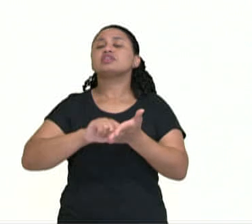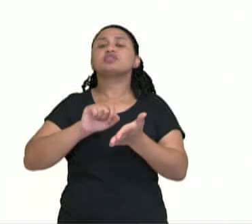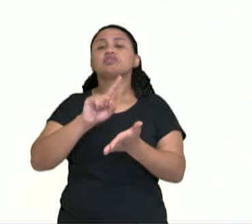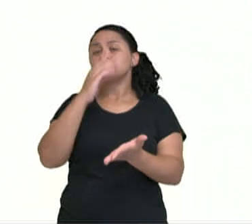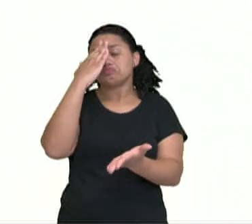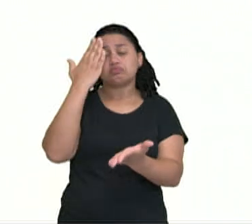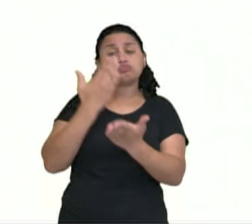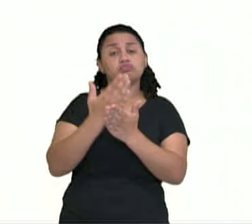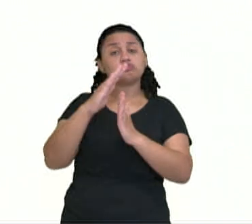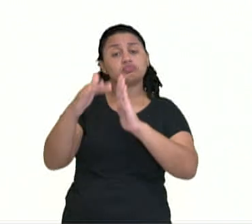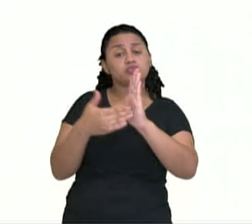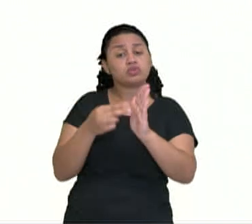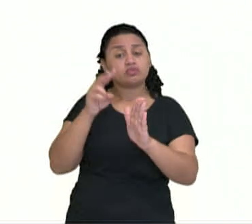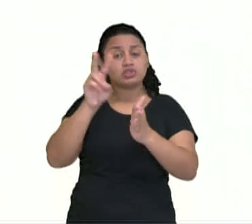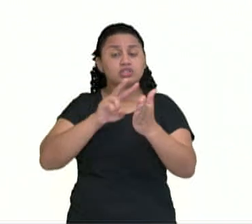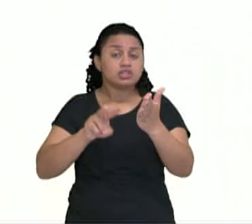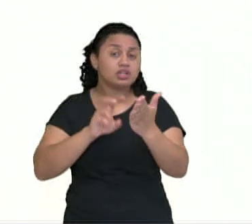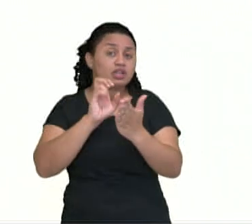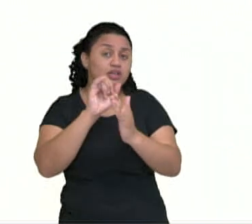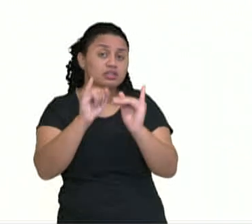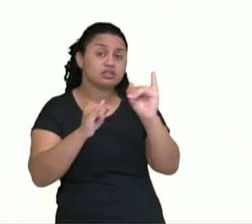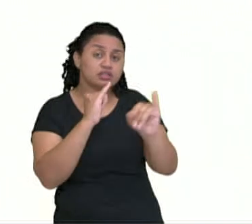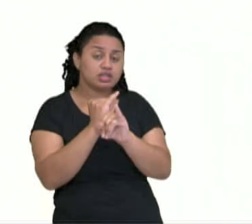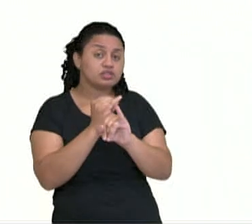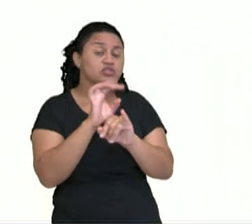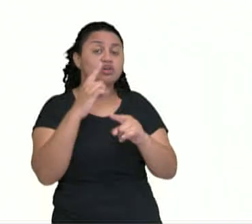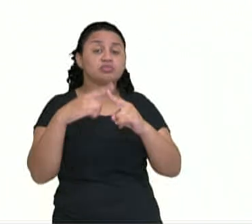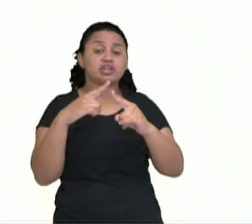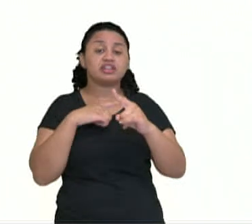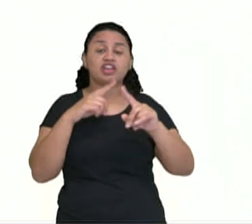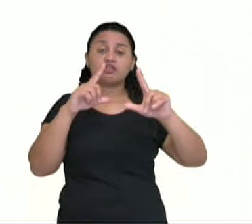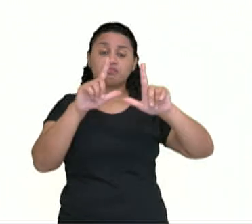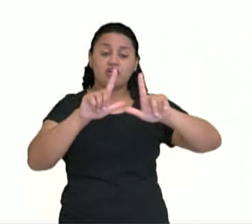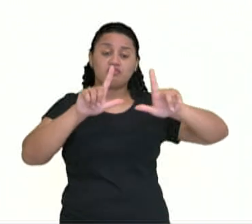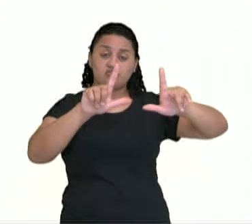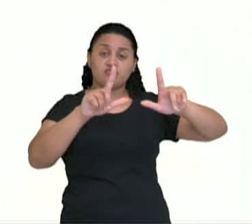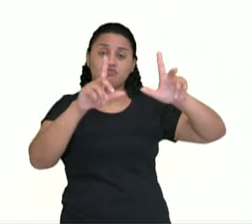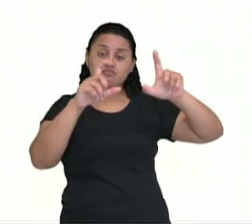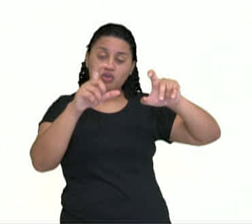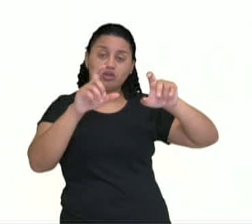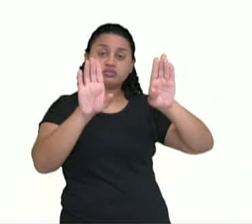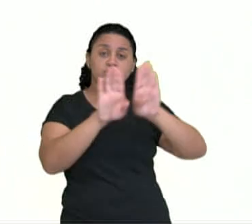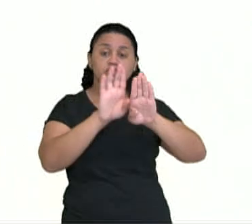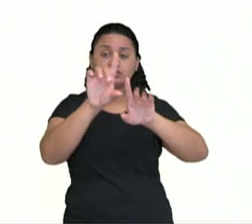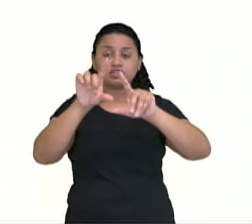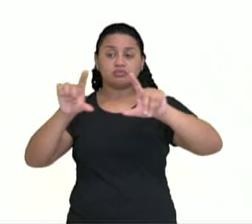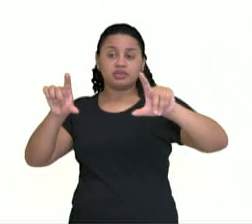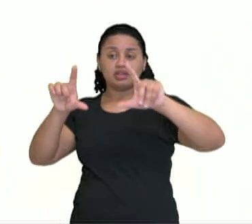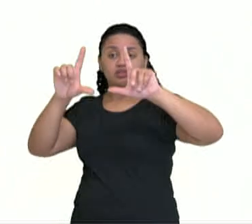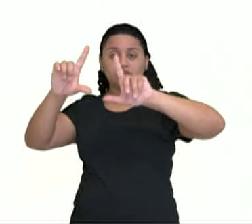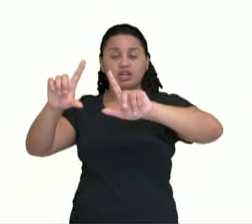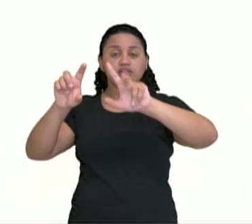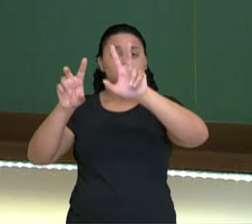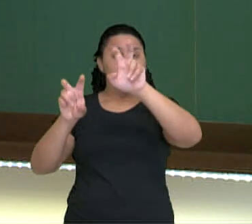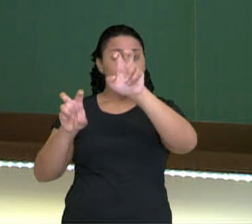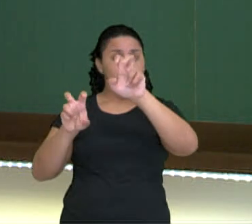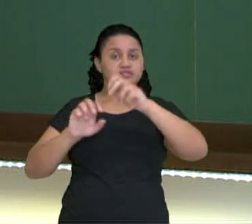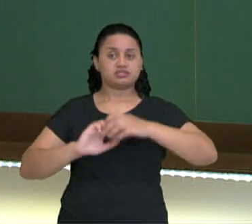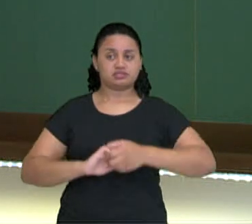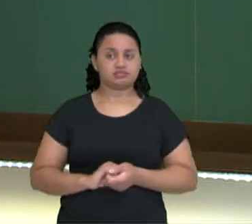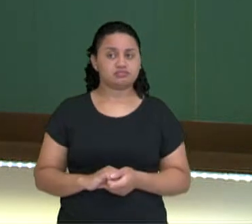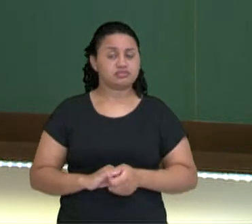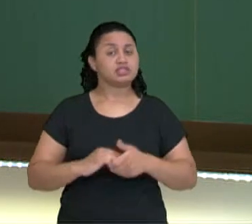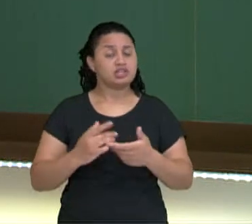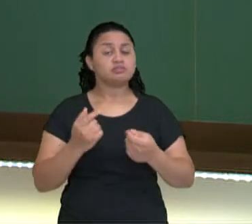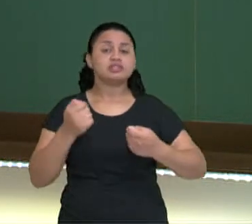só porque tem uma foto com uma citação ao lado dela. Veja como é fácil enganar as pessoas? Se nós não